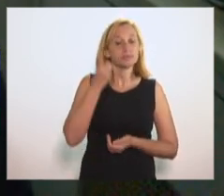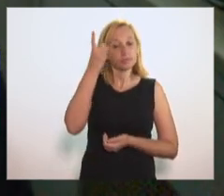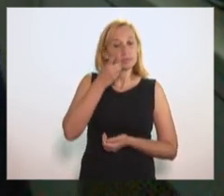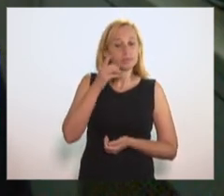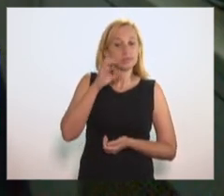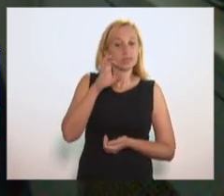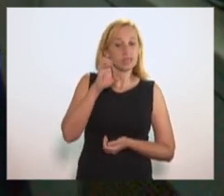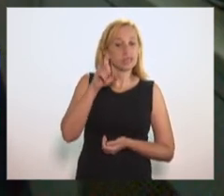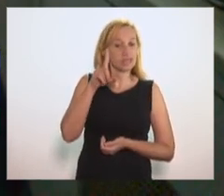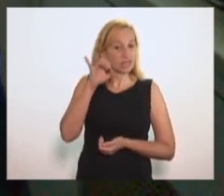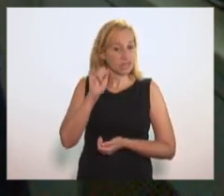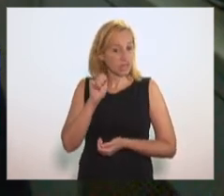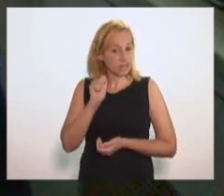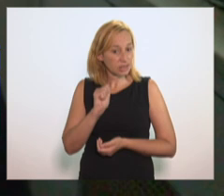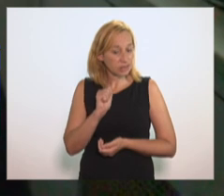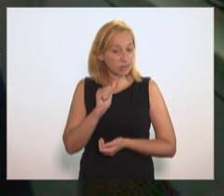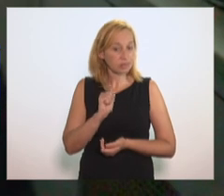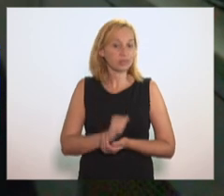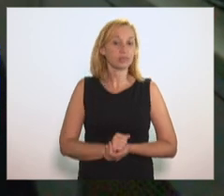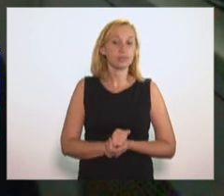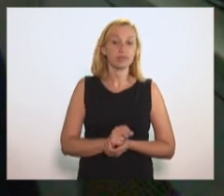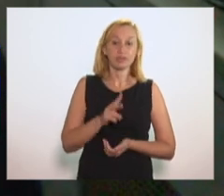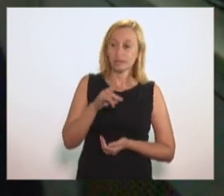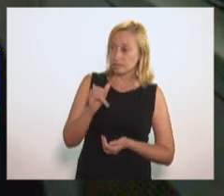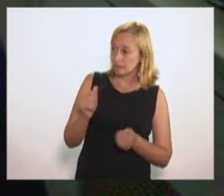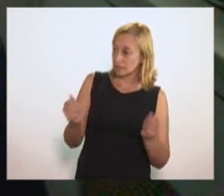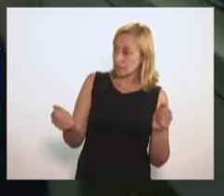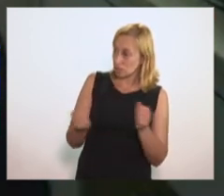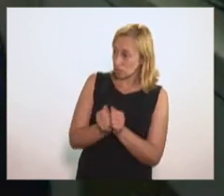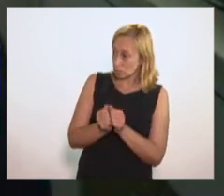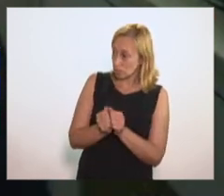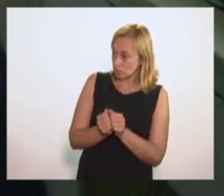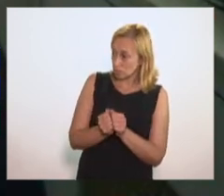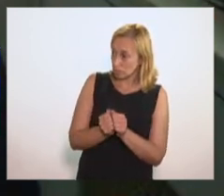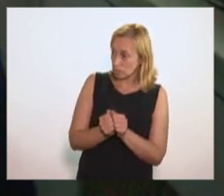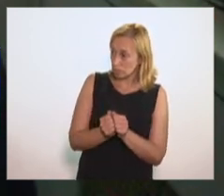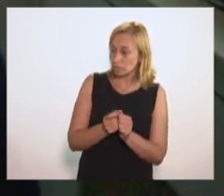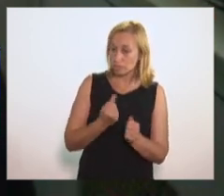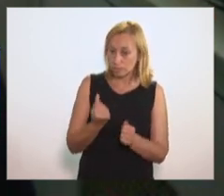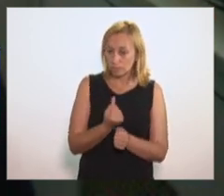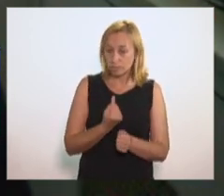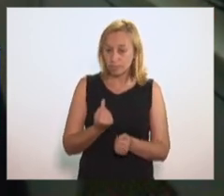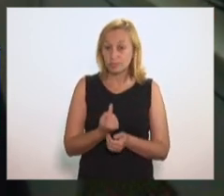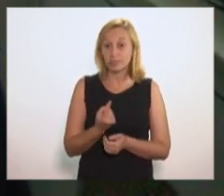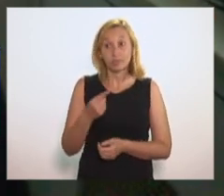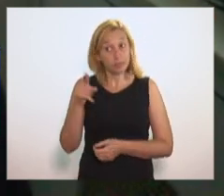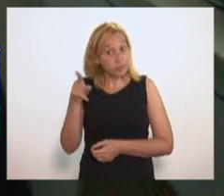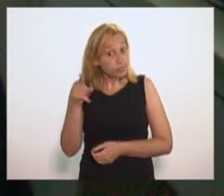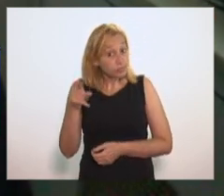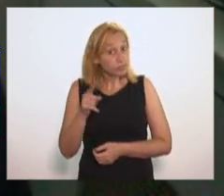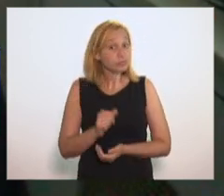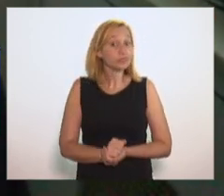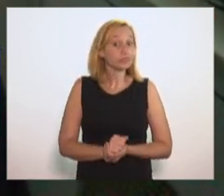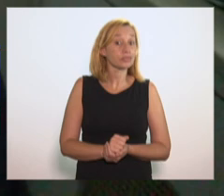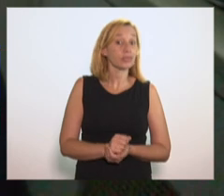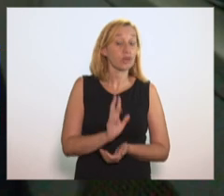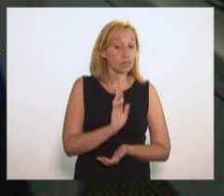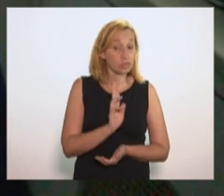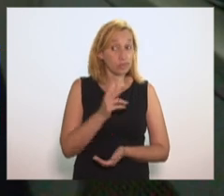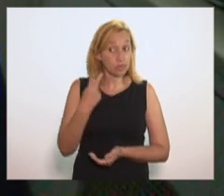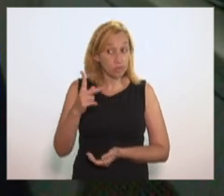Jordão inclusive vai fazer parte da mesma porque está lá na publicação